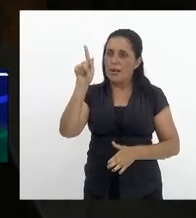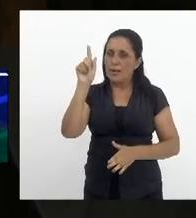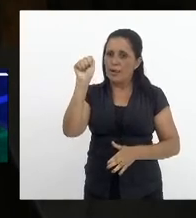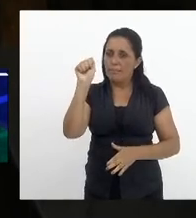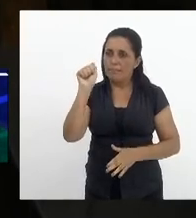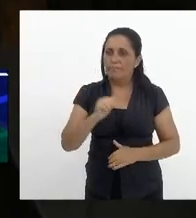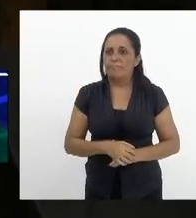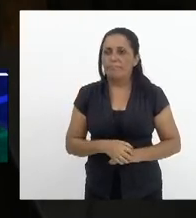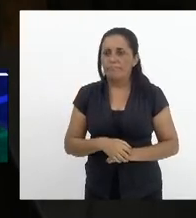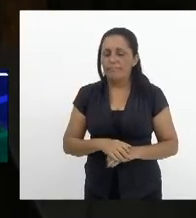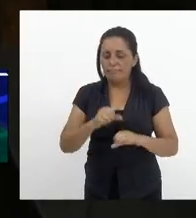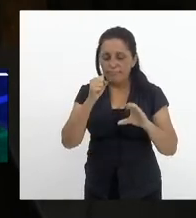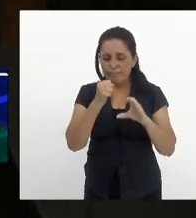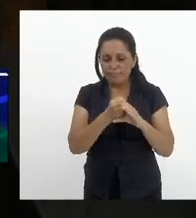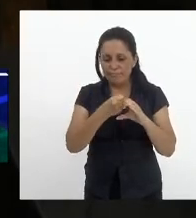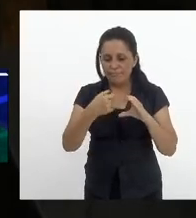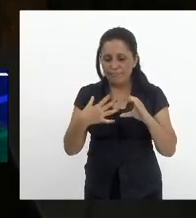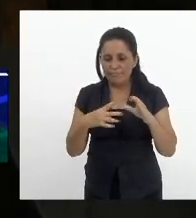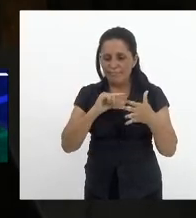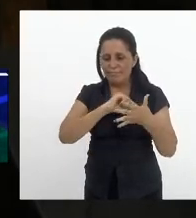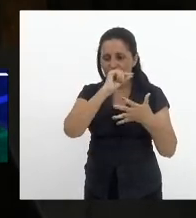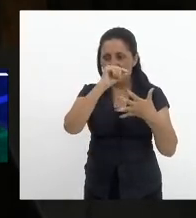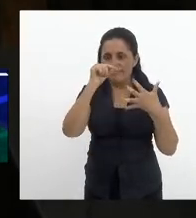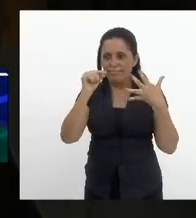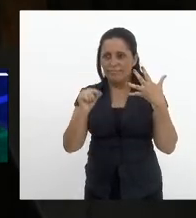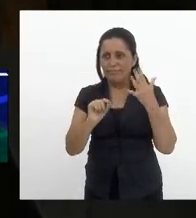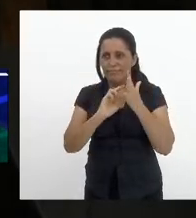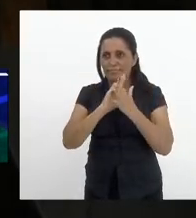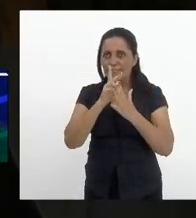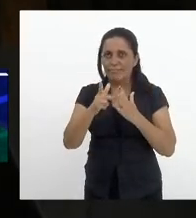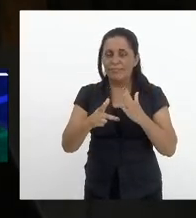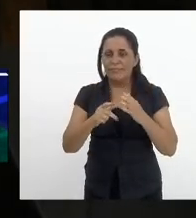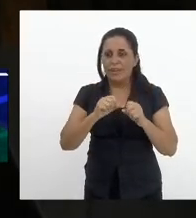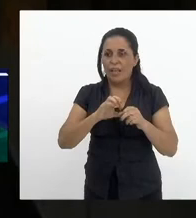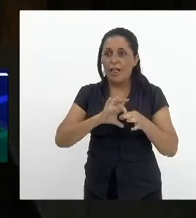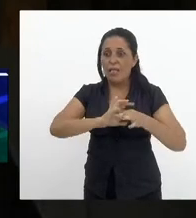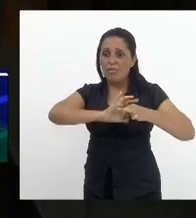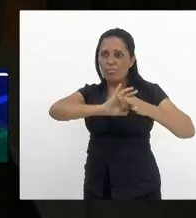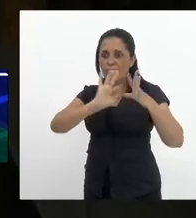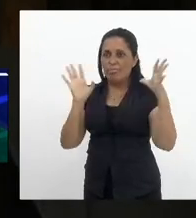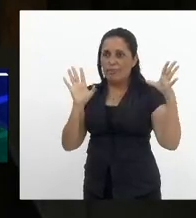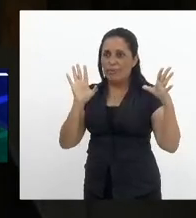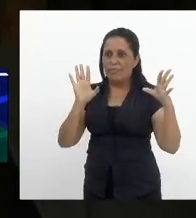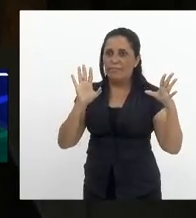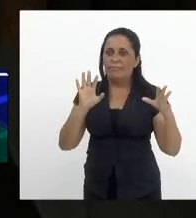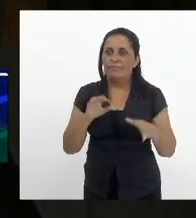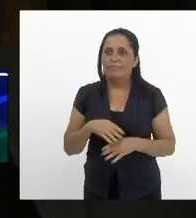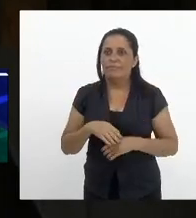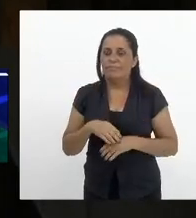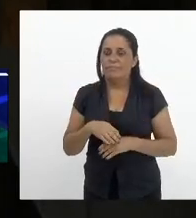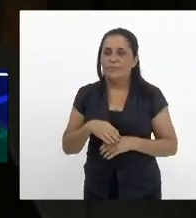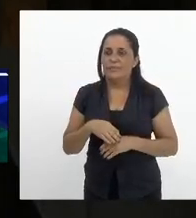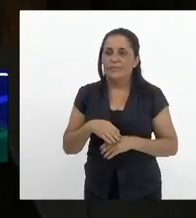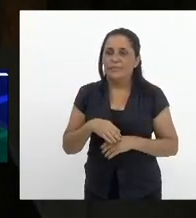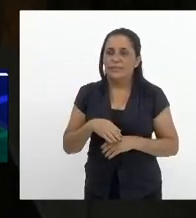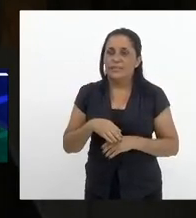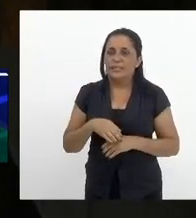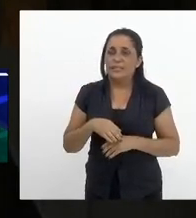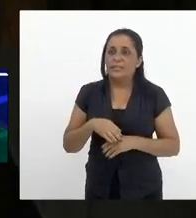que caracterizou a data da independência da República, num ato de Dom Pedro